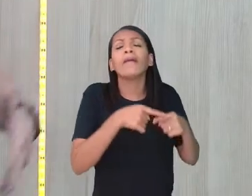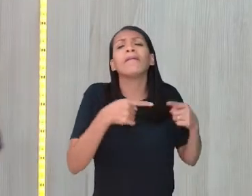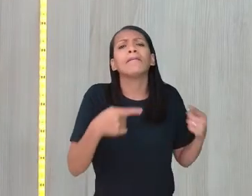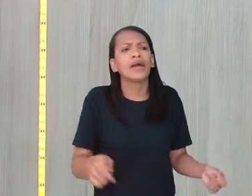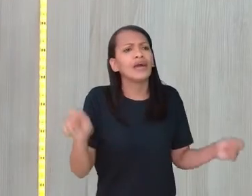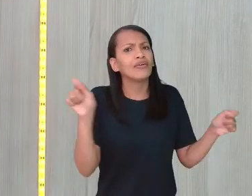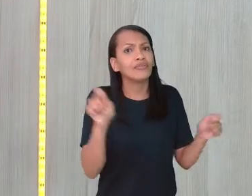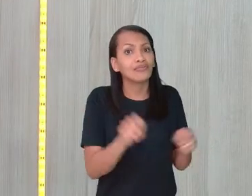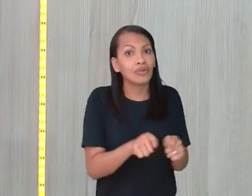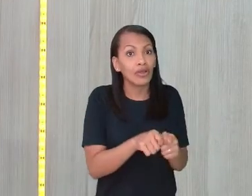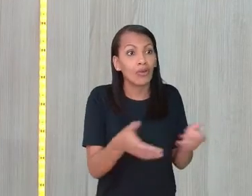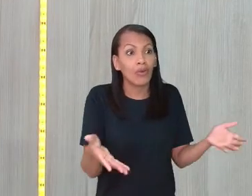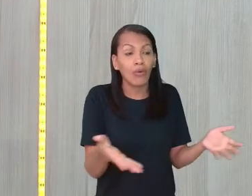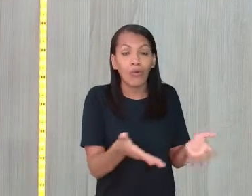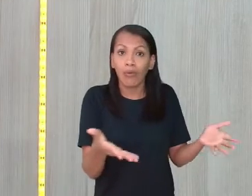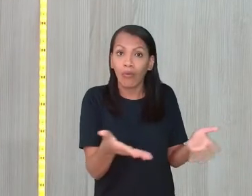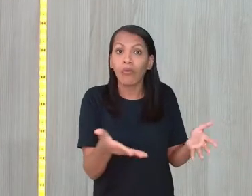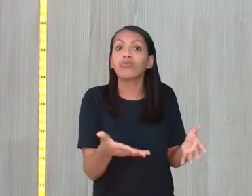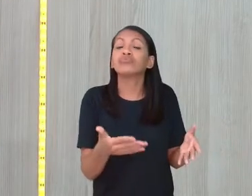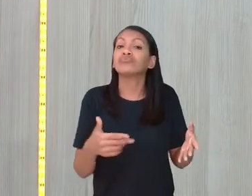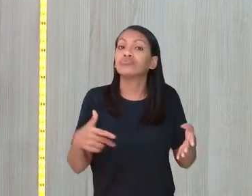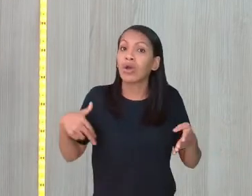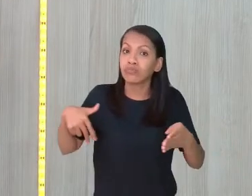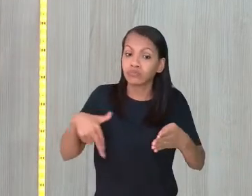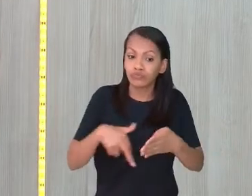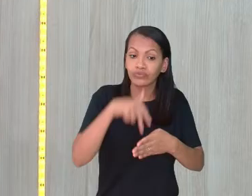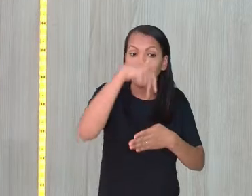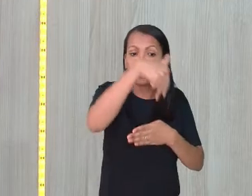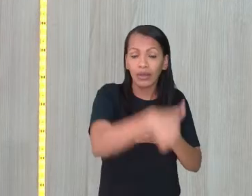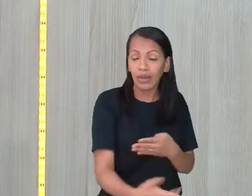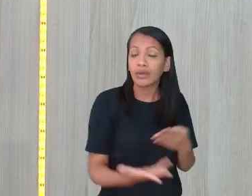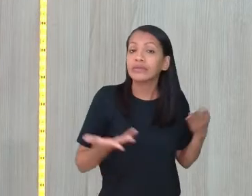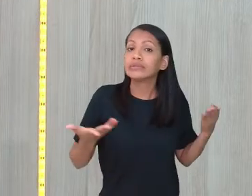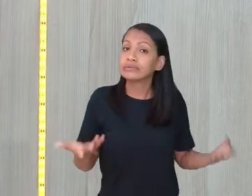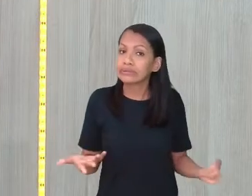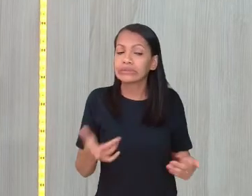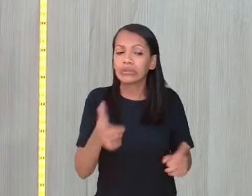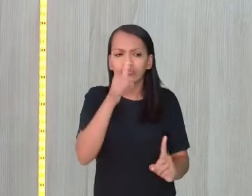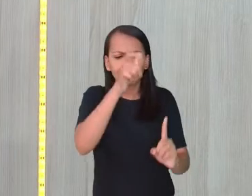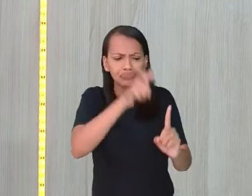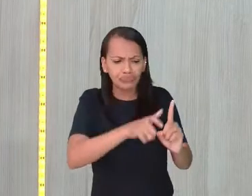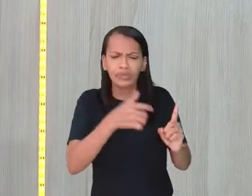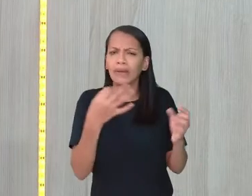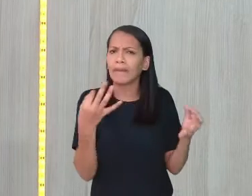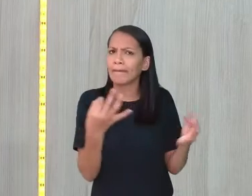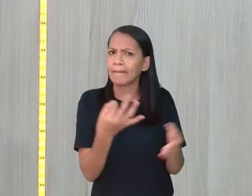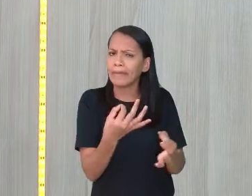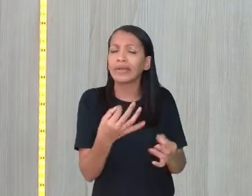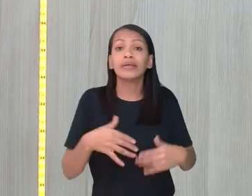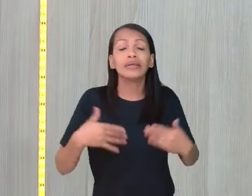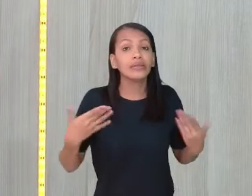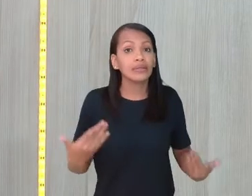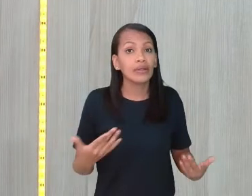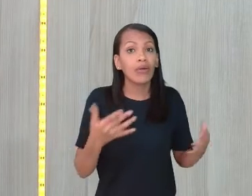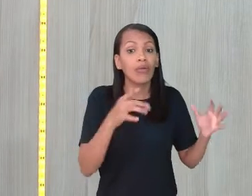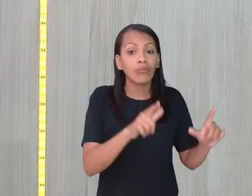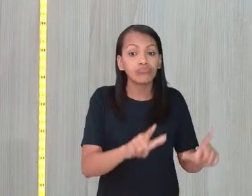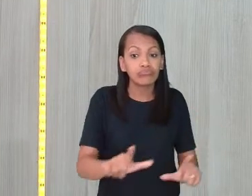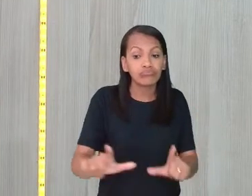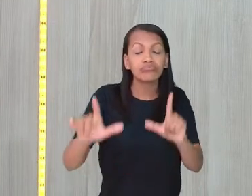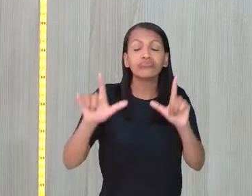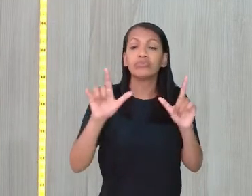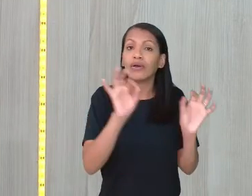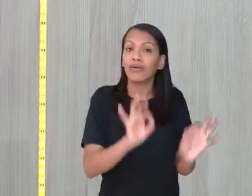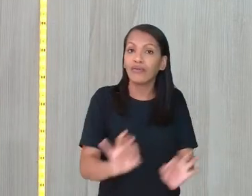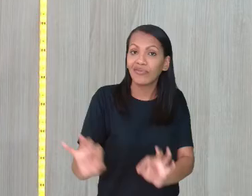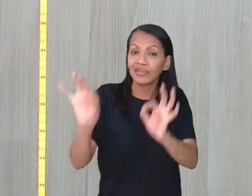dava e ela se tornou uma atleta de alto rendimento. Então, é mais essa questão da visibilidade para esses outros esportes e do incentivo